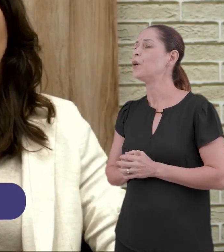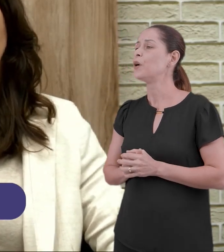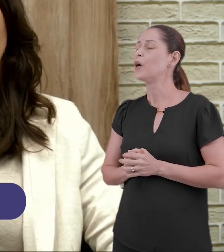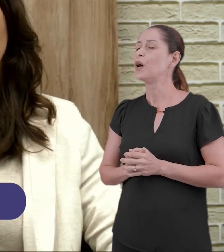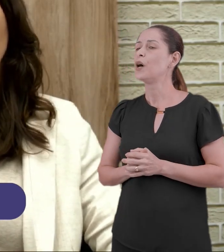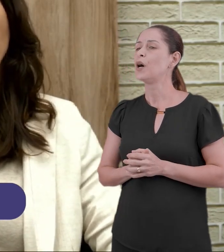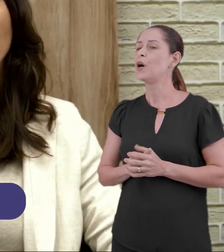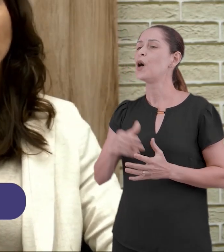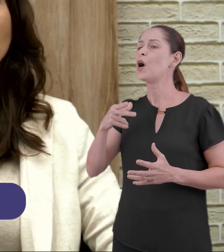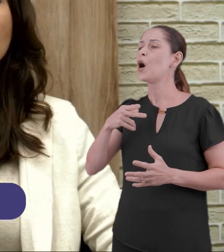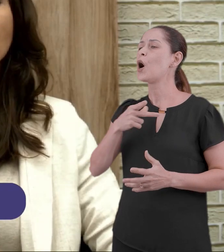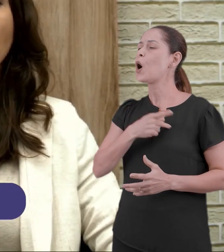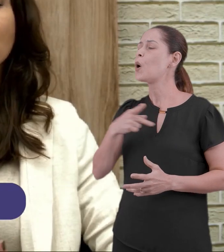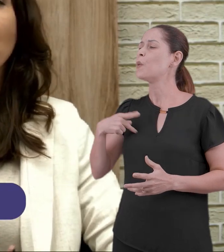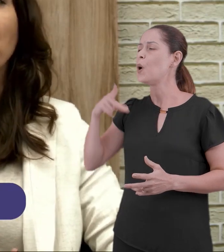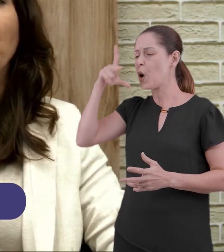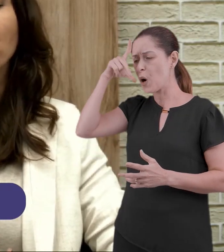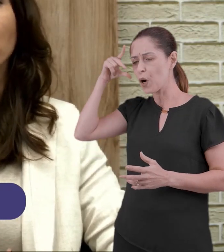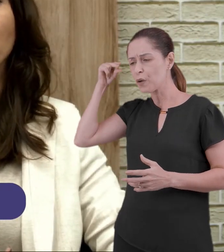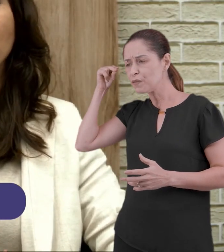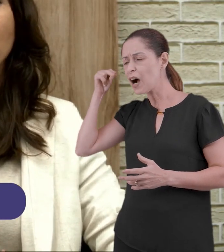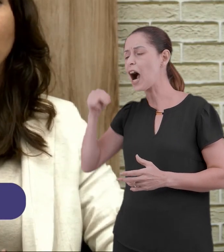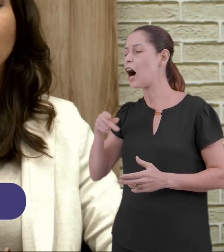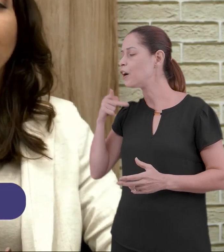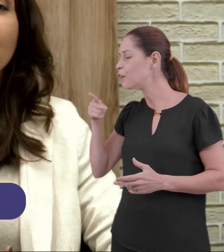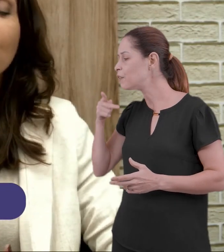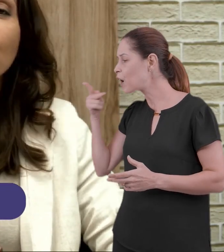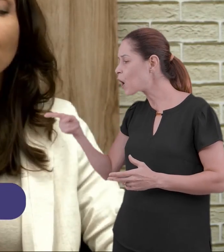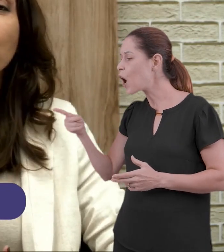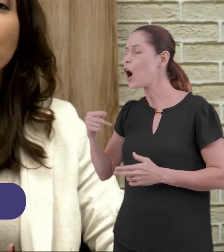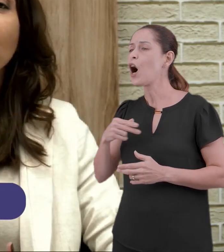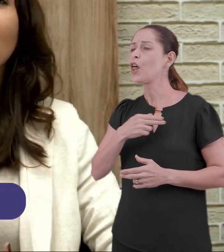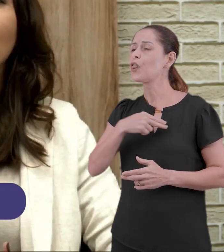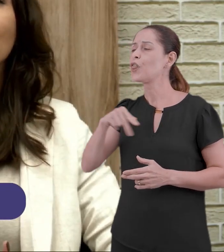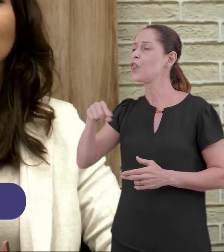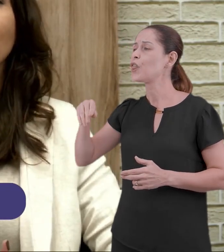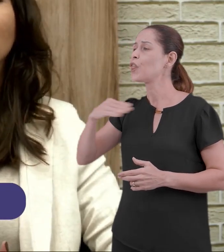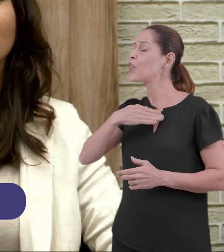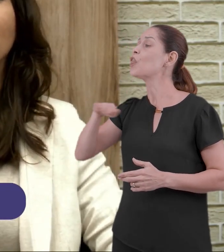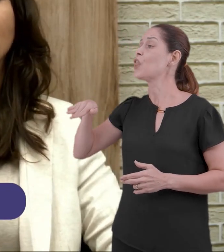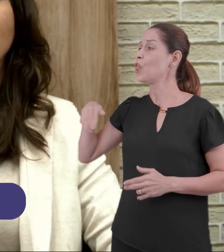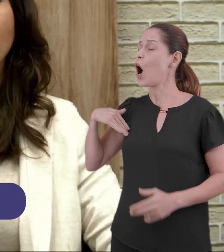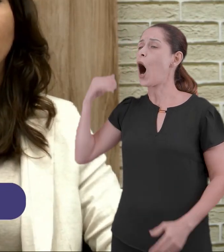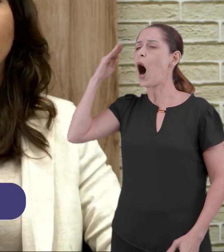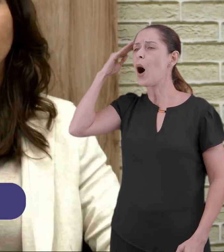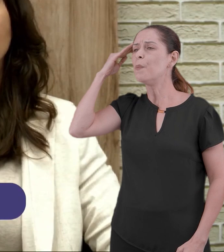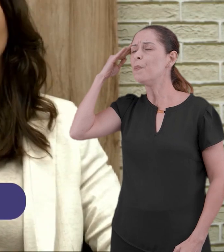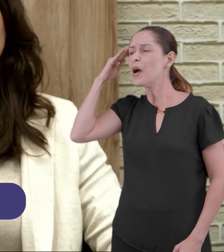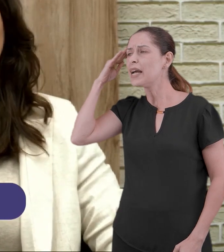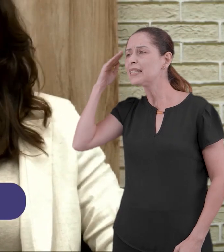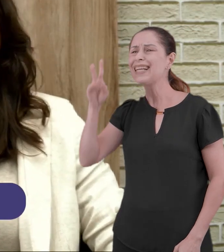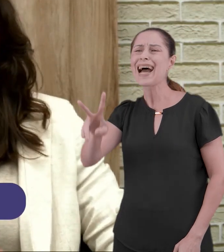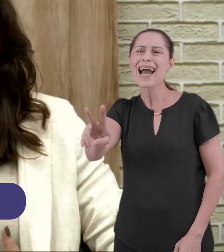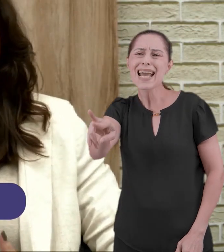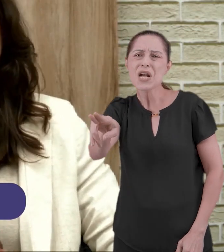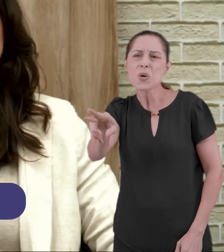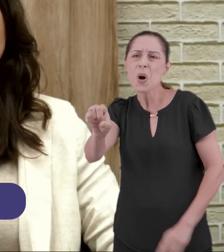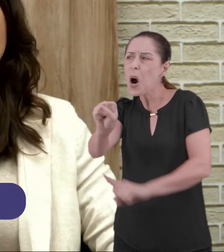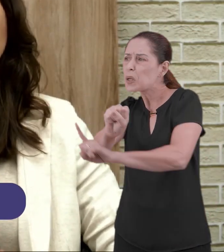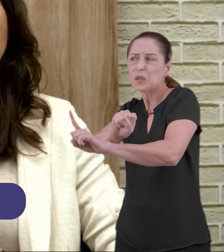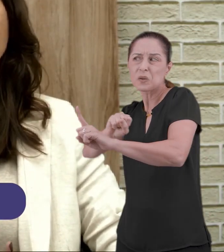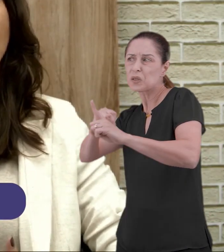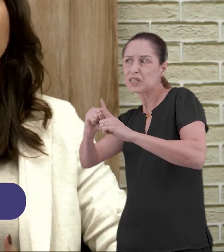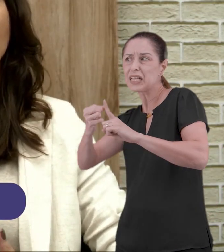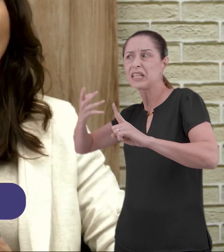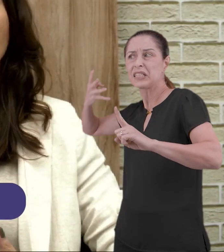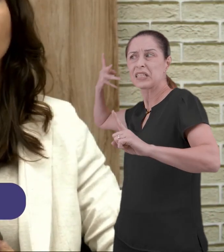gente reproduz um pensamento que existe na sociedade, né? Que na época de Jesus